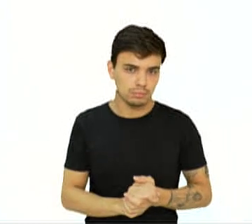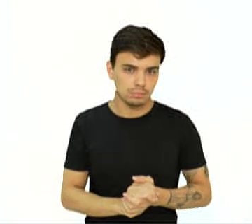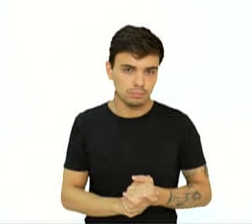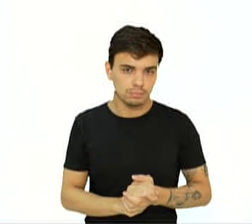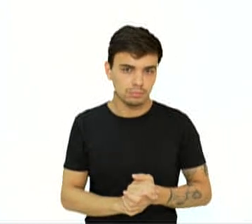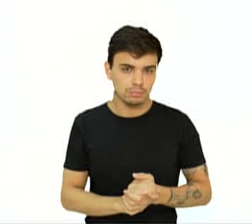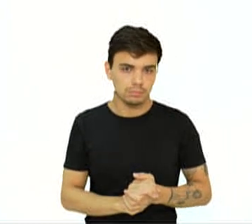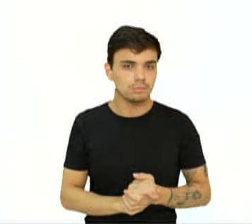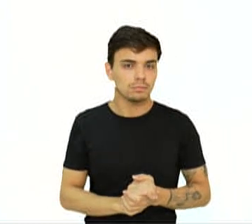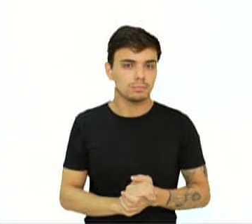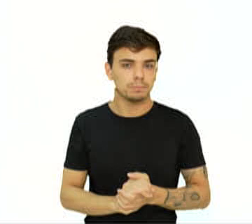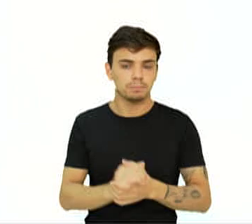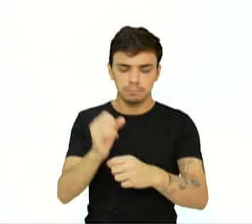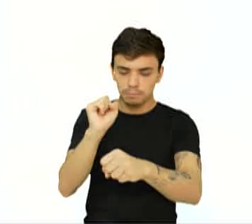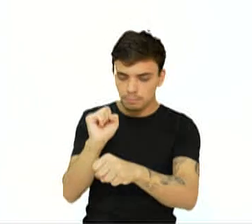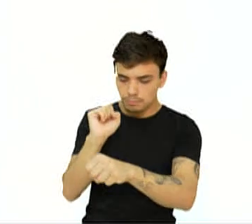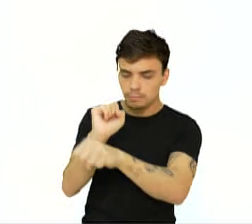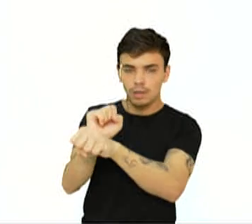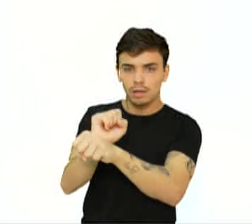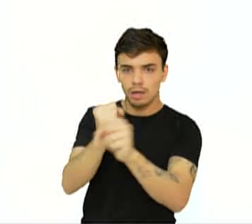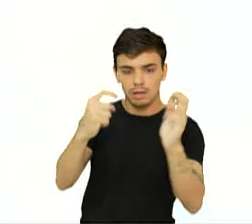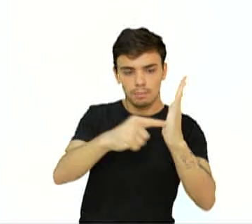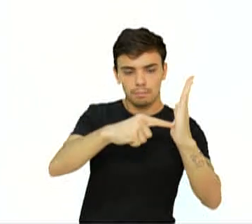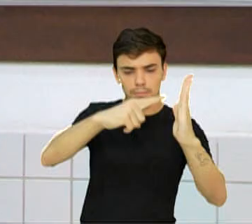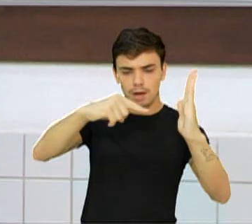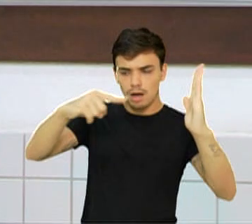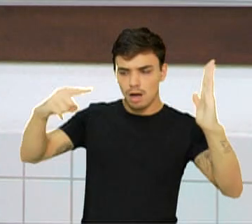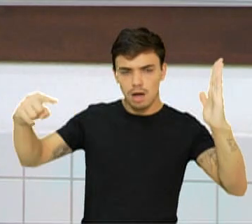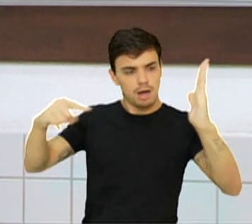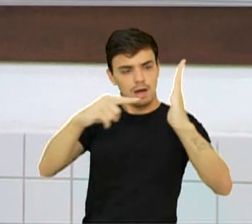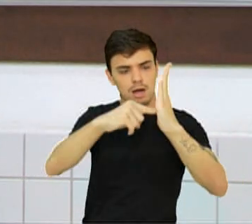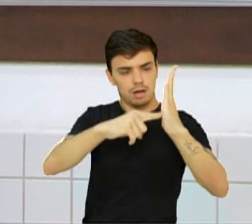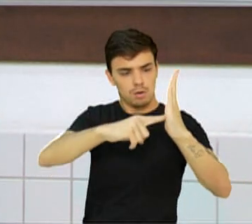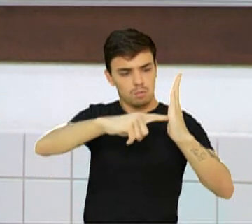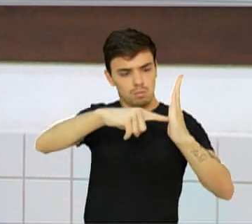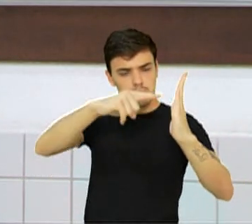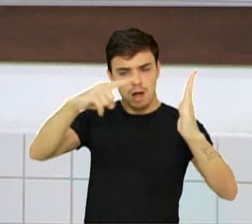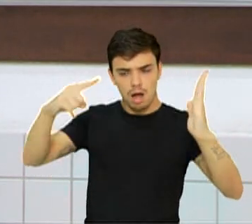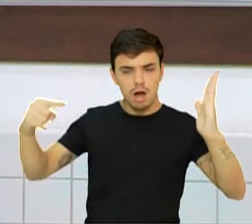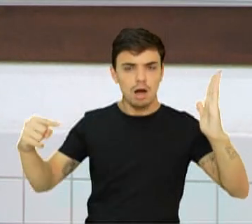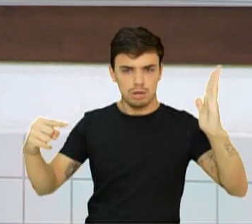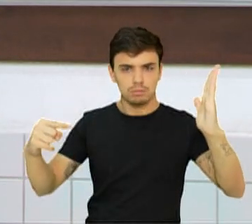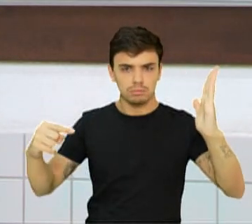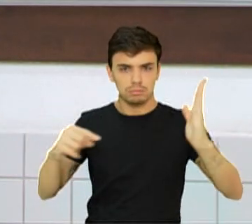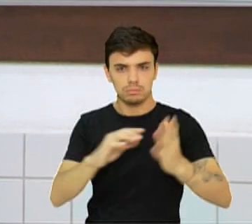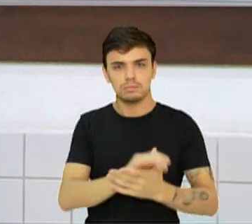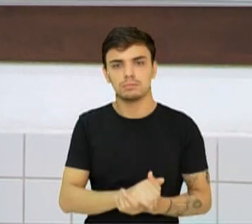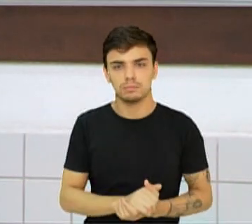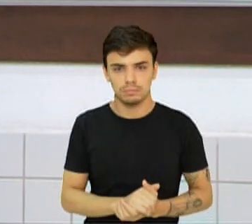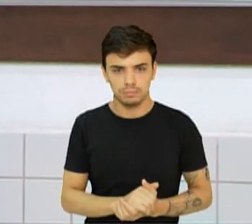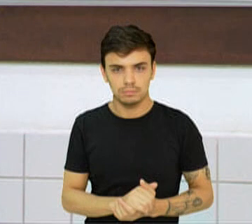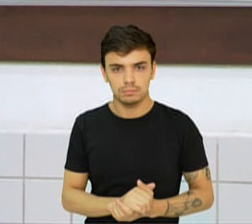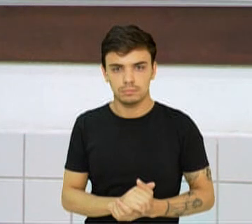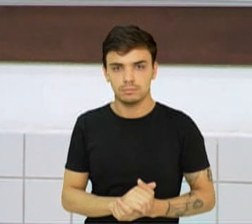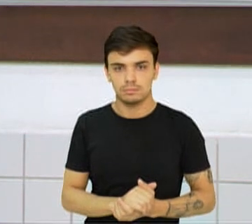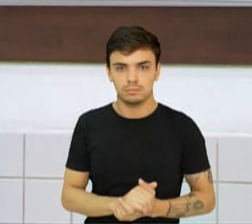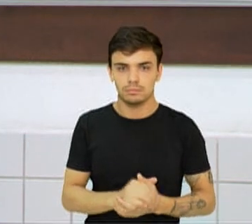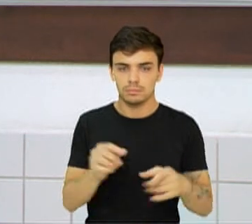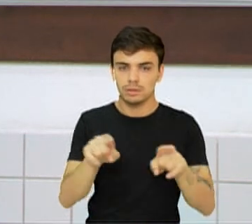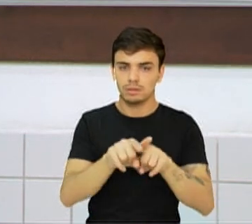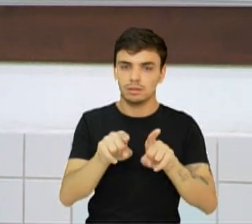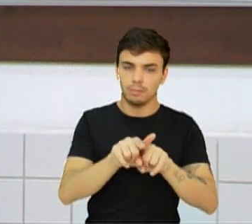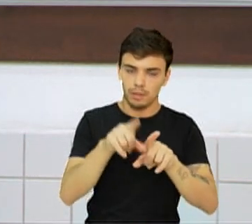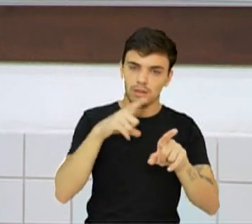barrar ondas de alta frequência, que vibram muito, né? Curtas, vibram muito, e ondas de